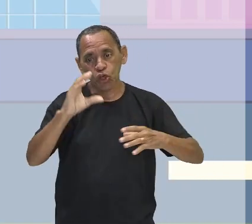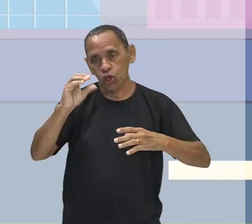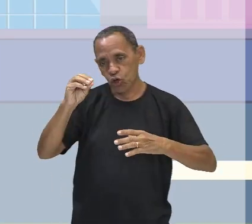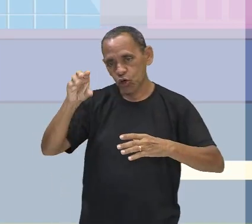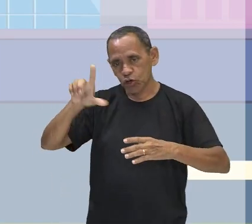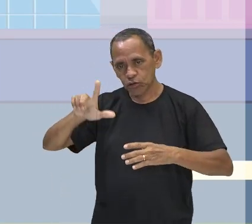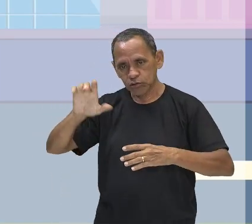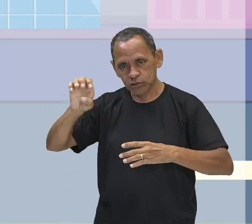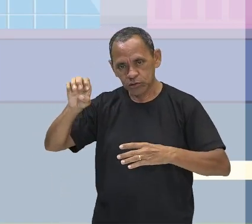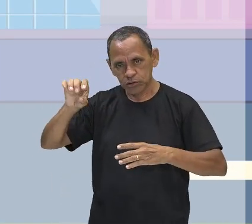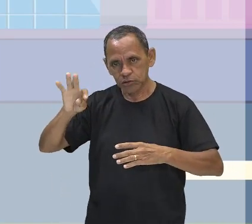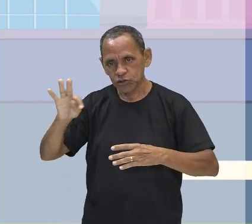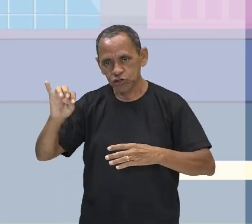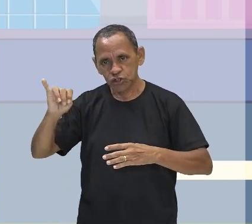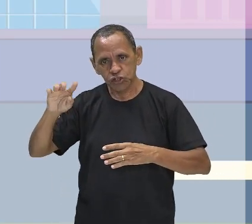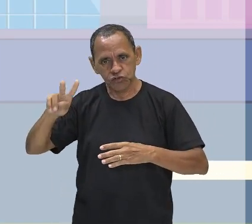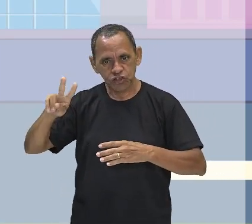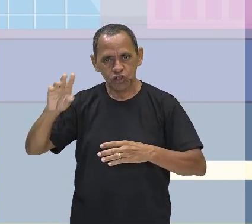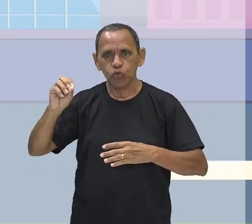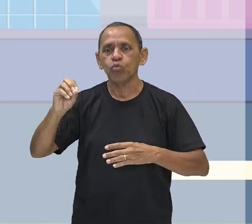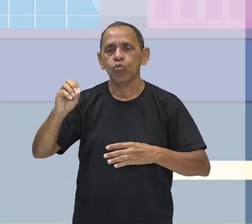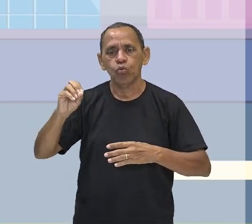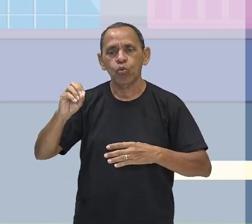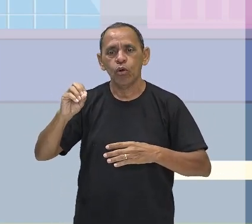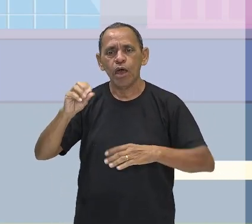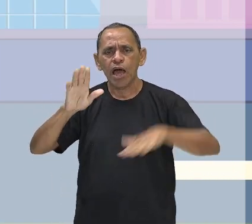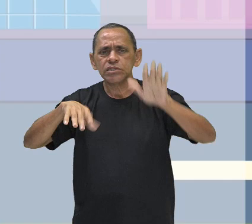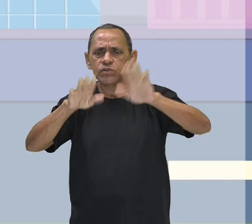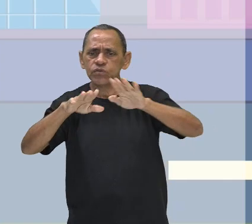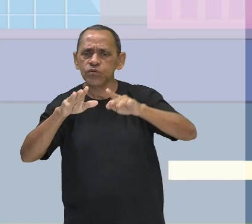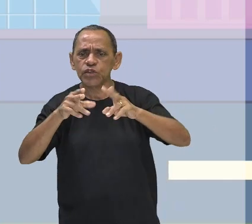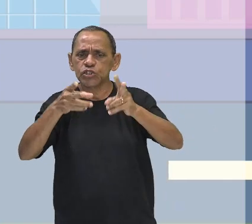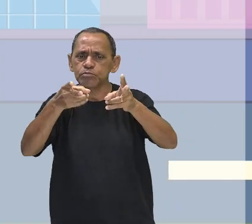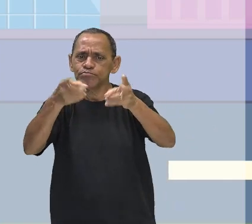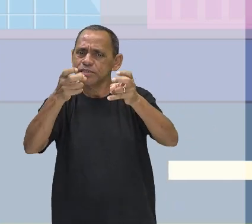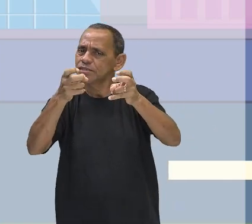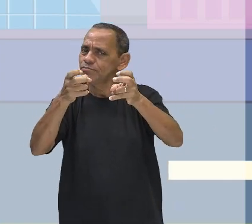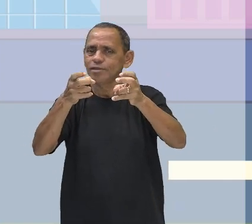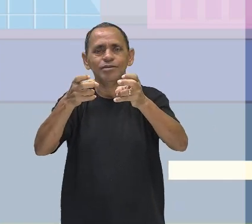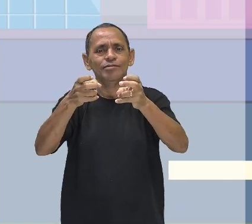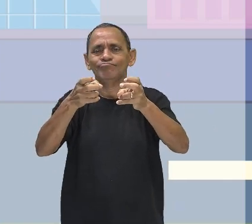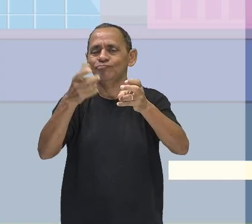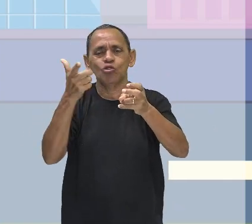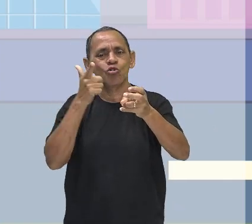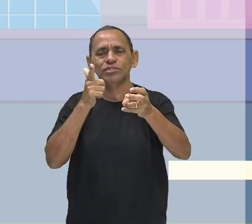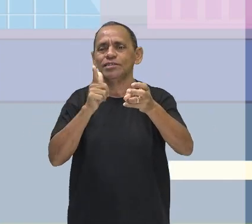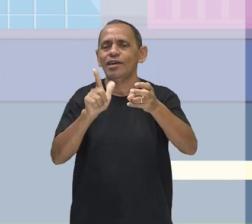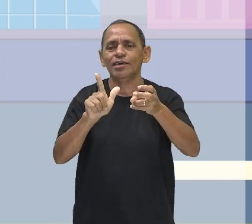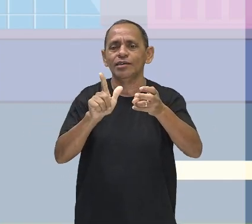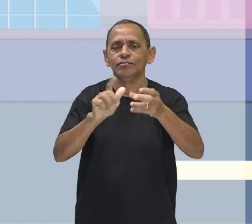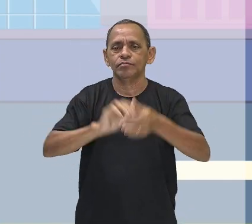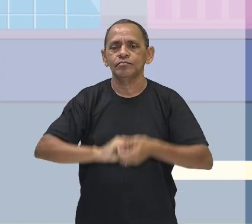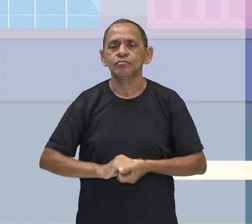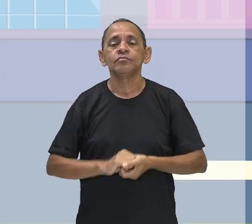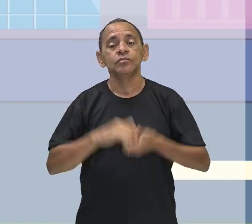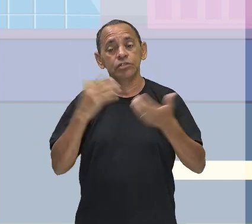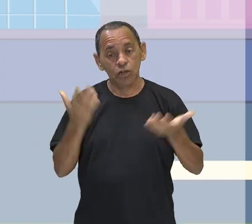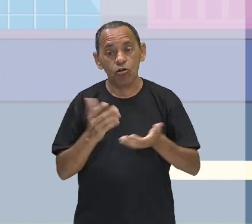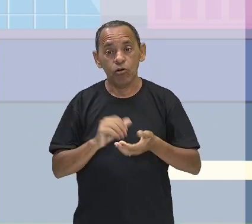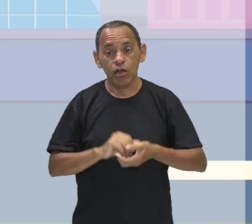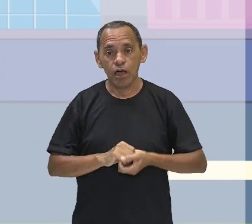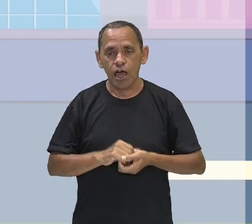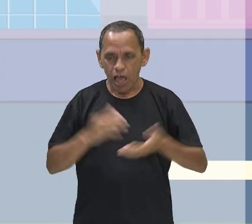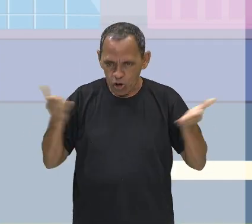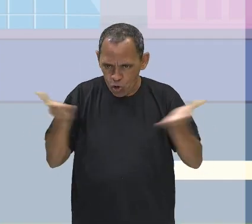que muitas vezes não se percebe, e nós convidamos você a perceber essa força que